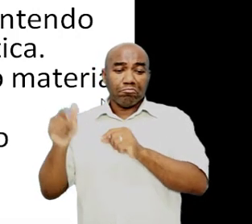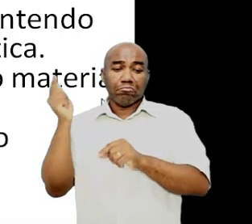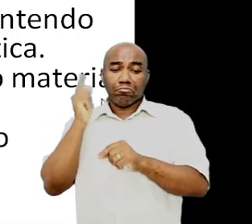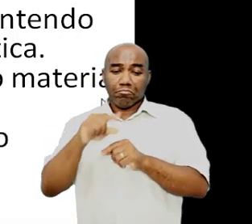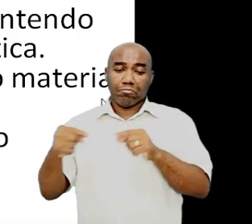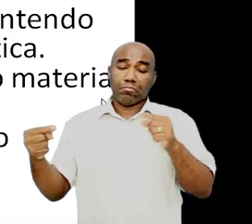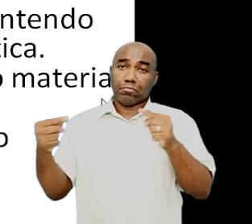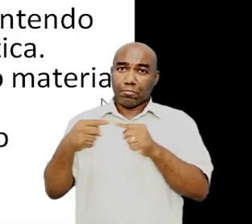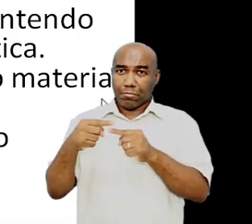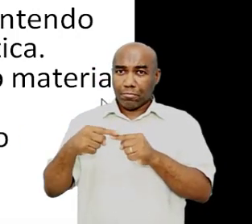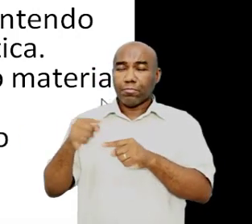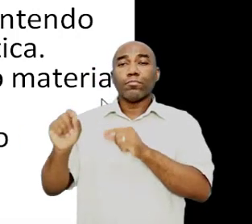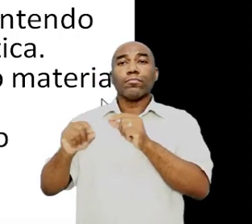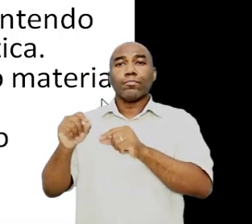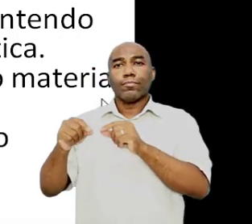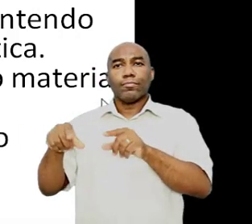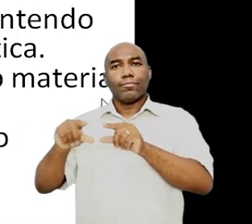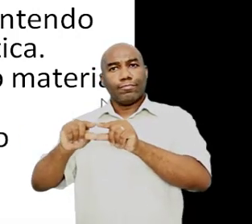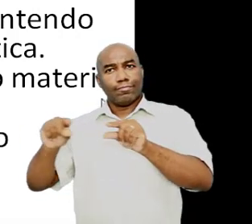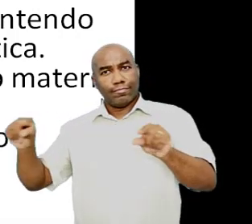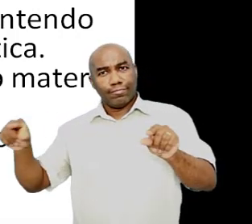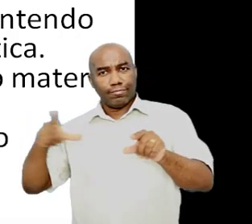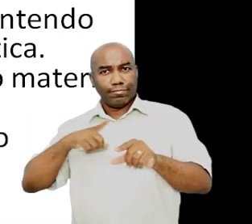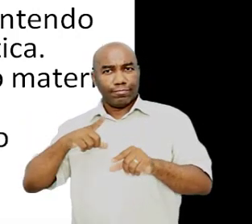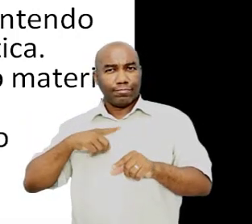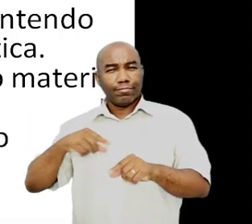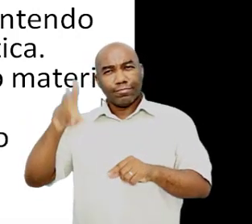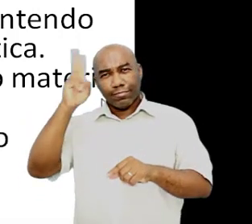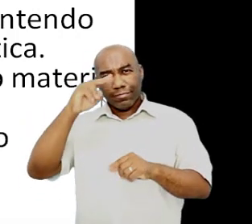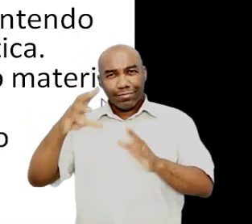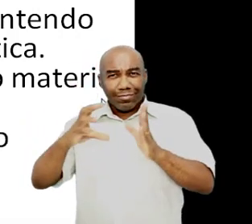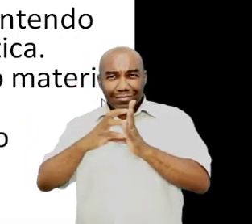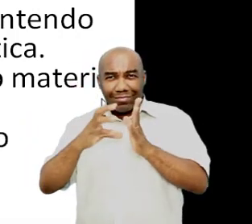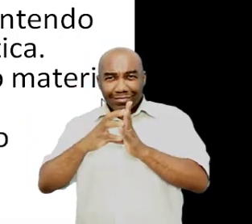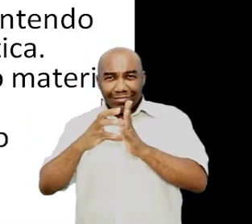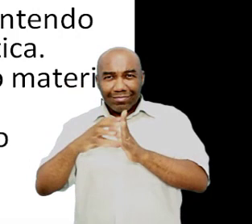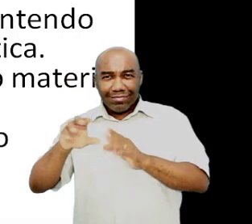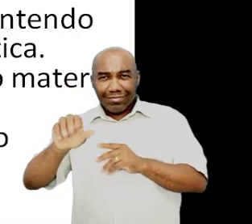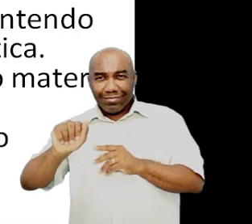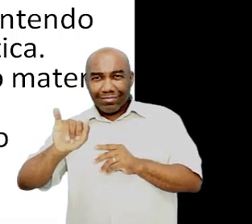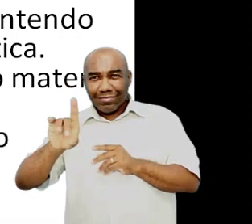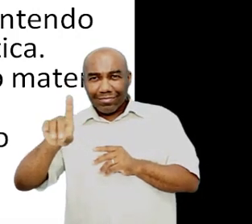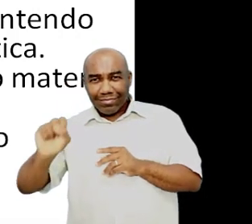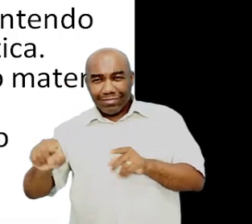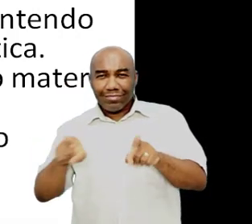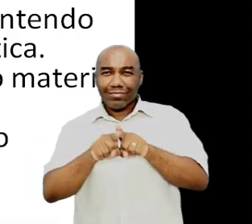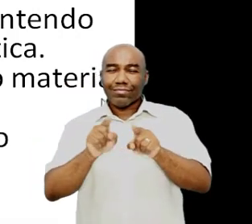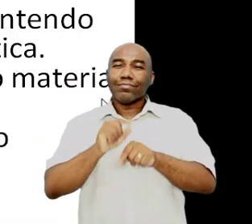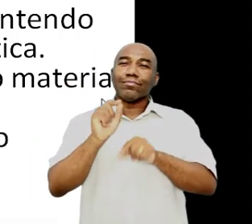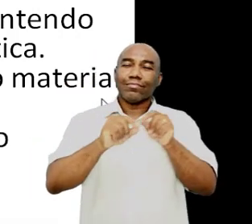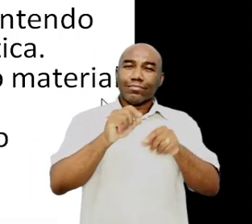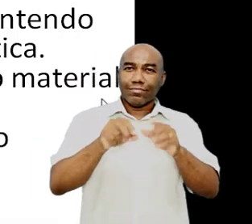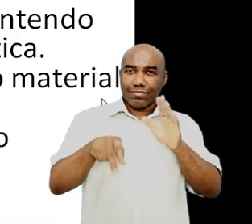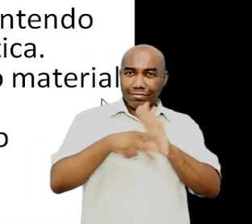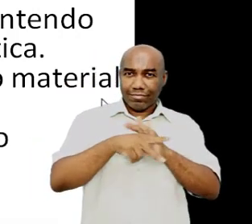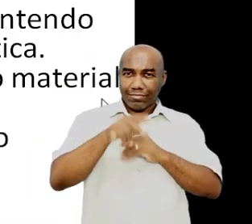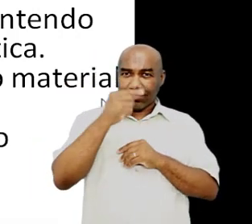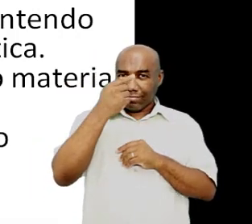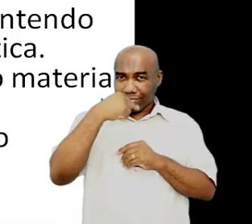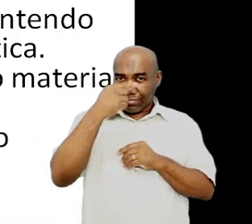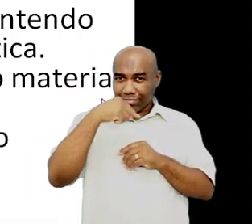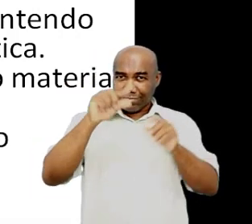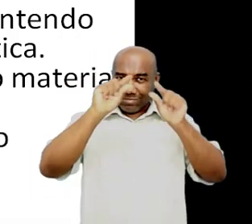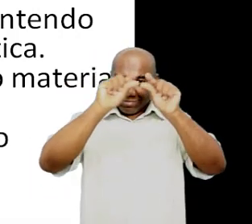similar à membrana plasmática. Lembra do vírus da AIDS e o vírus da gripe? É bom olhar esses dois.